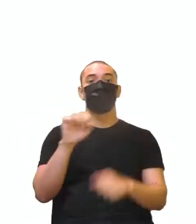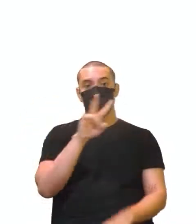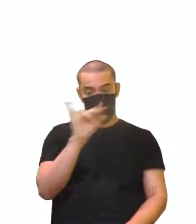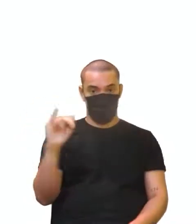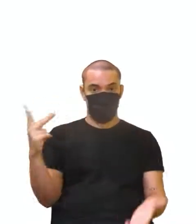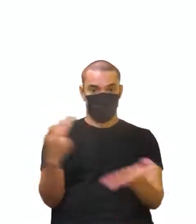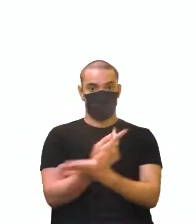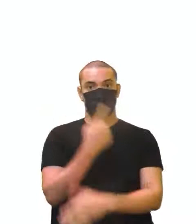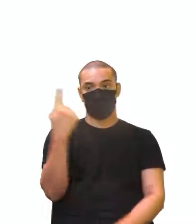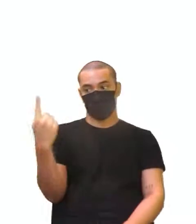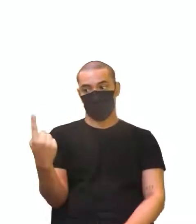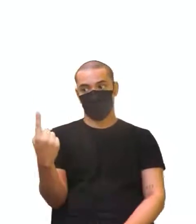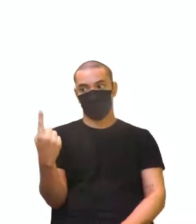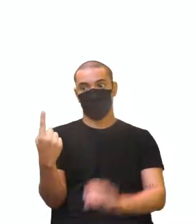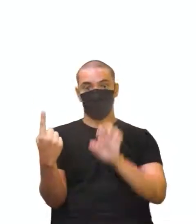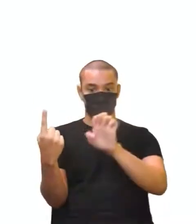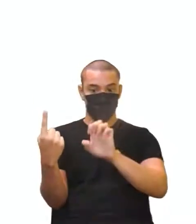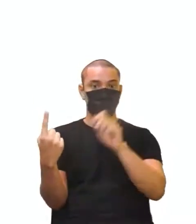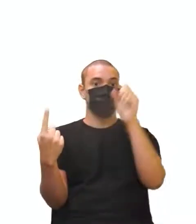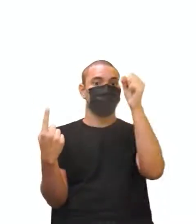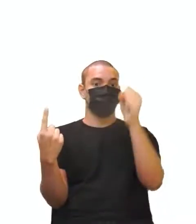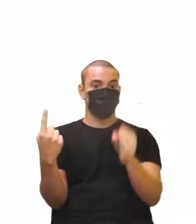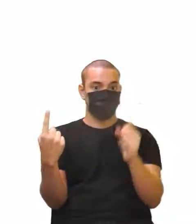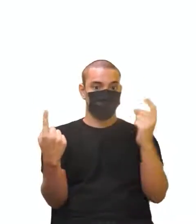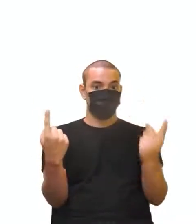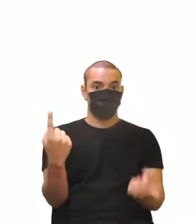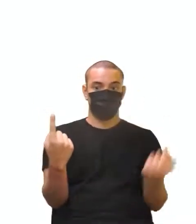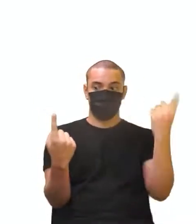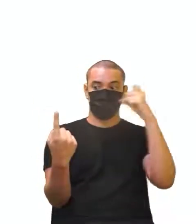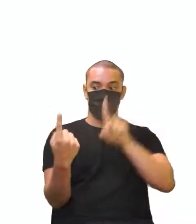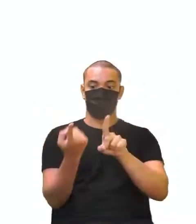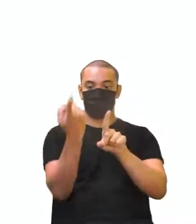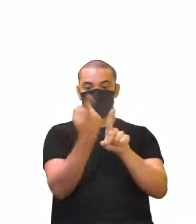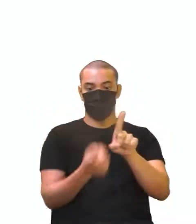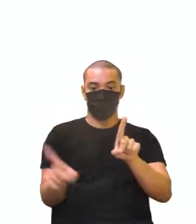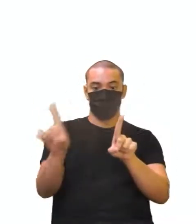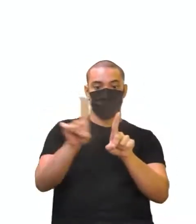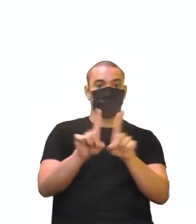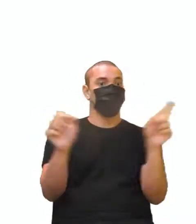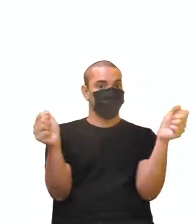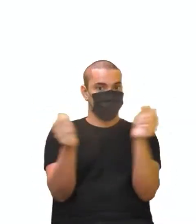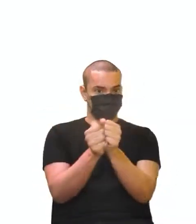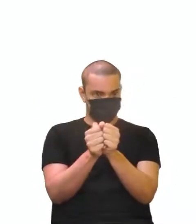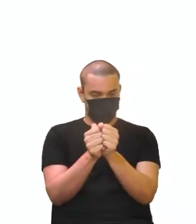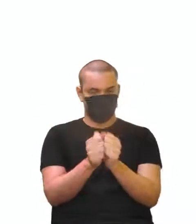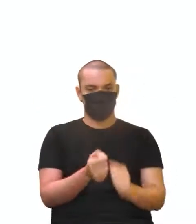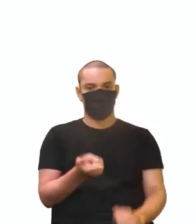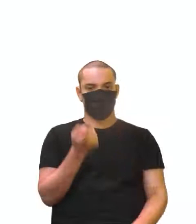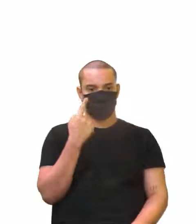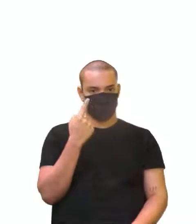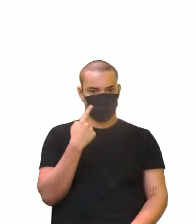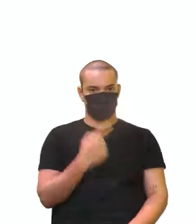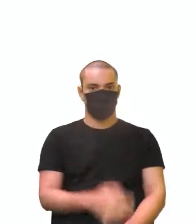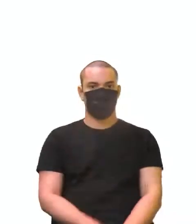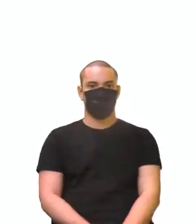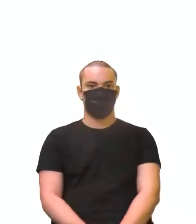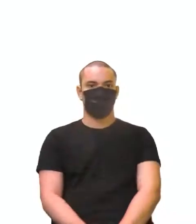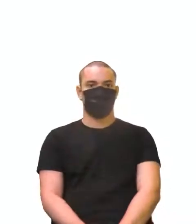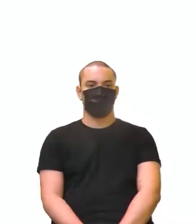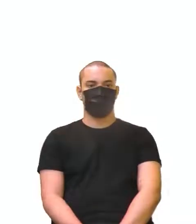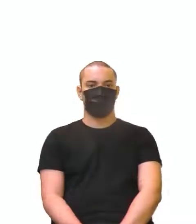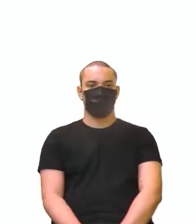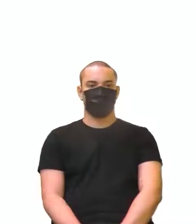vai acontecer uma e pode acontecer a outra também, tá bom? Vamos aqui. Então,